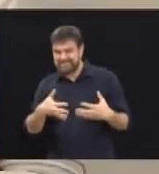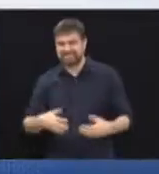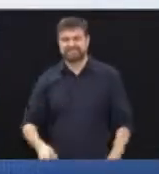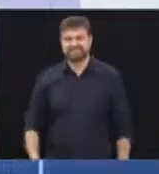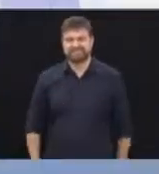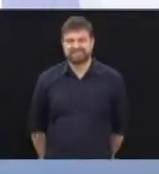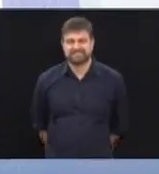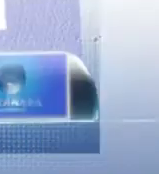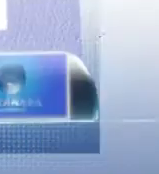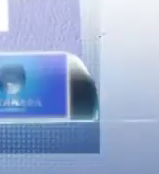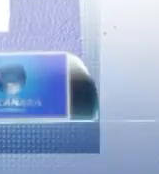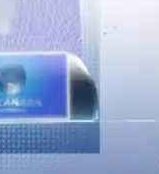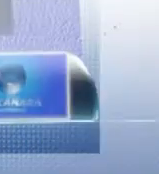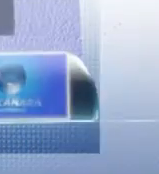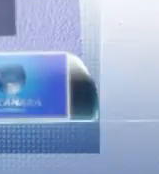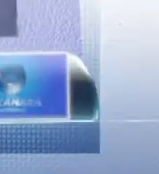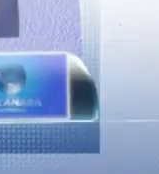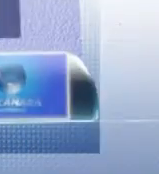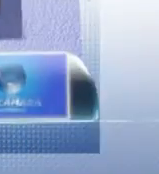já.